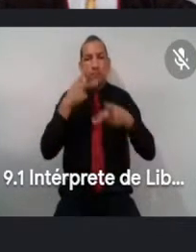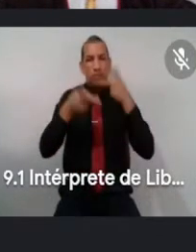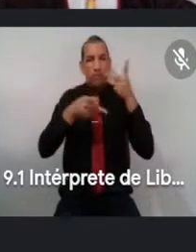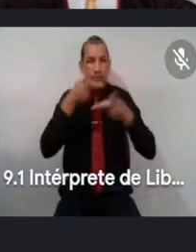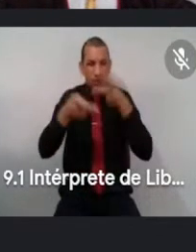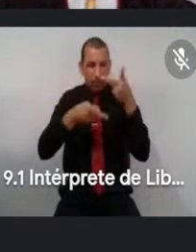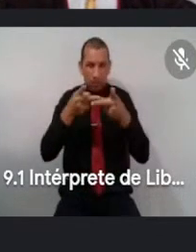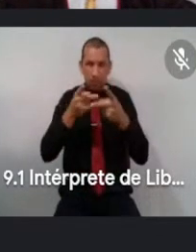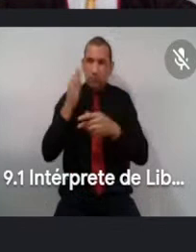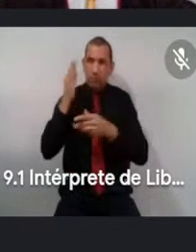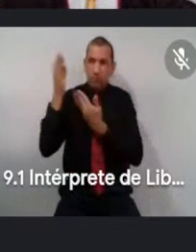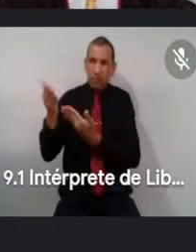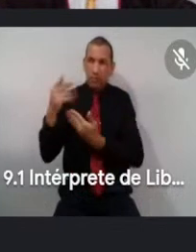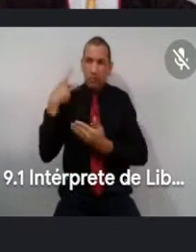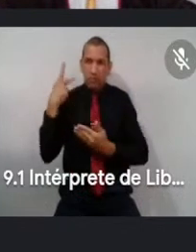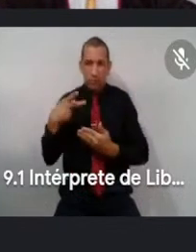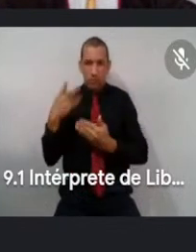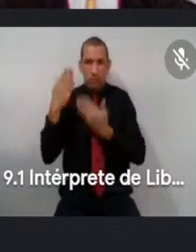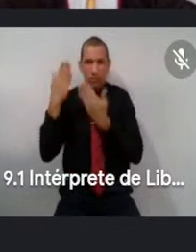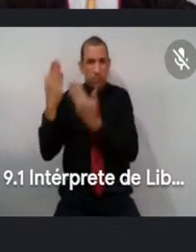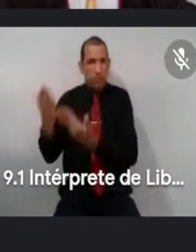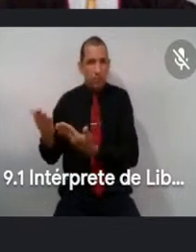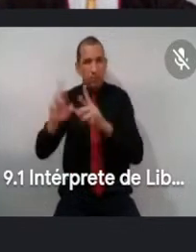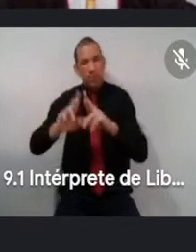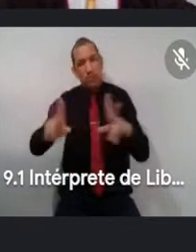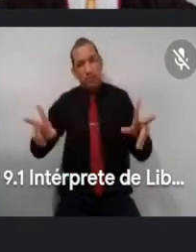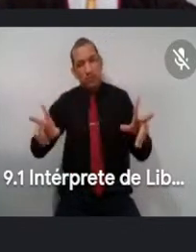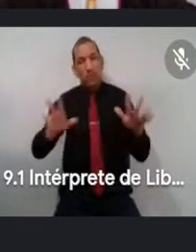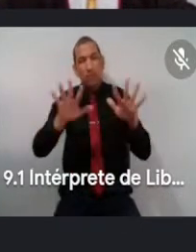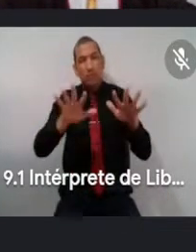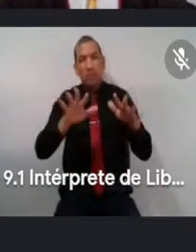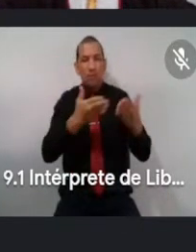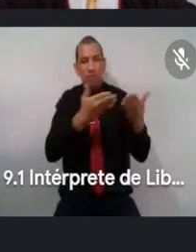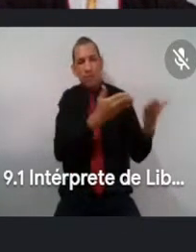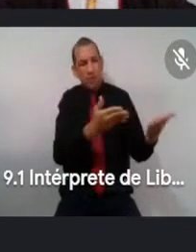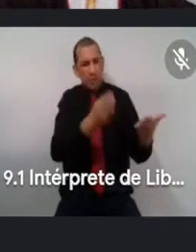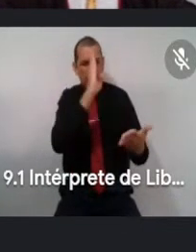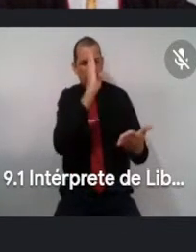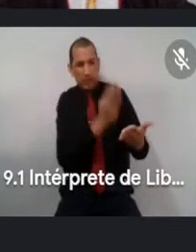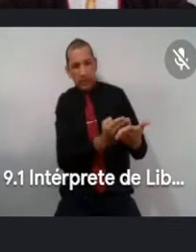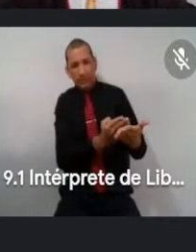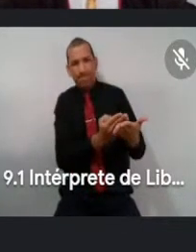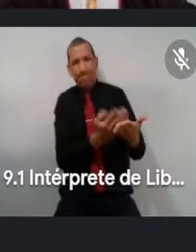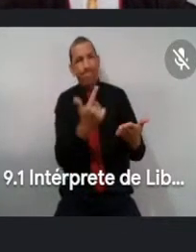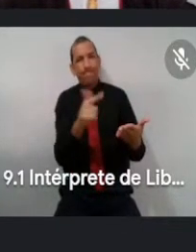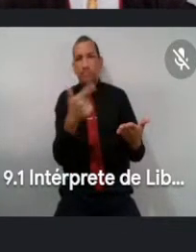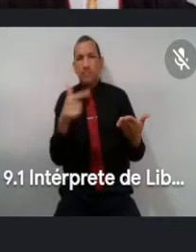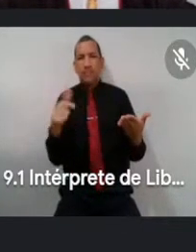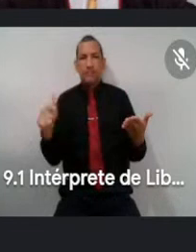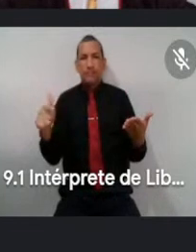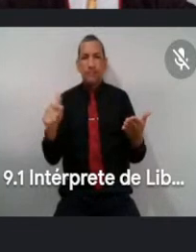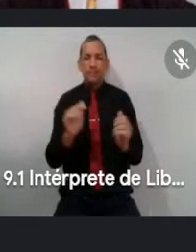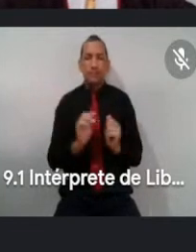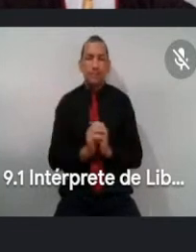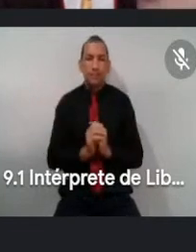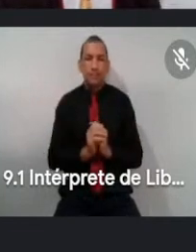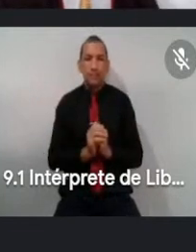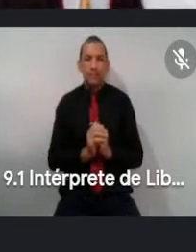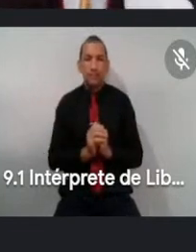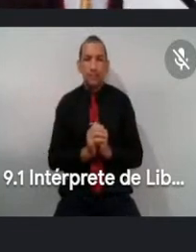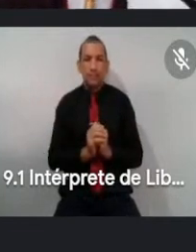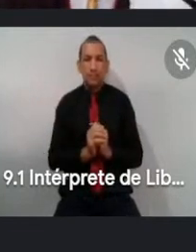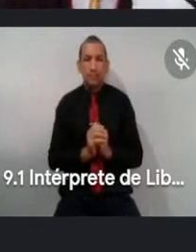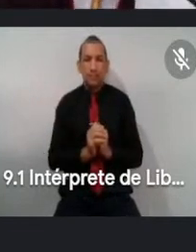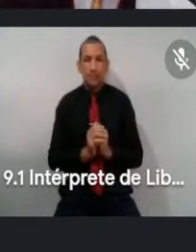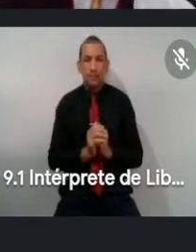falado na promotoria então depoimentos que não tem credibilidade nenhuma tá é